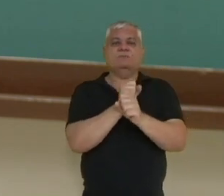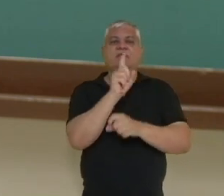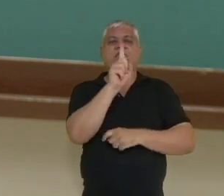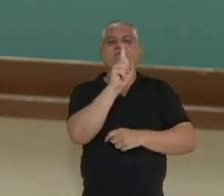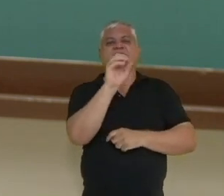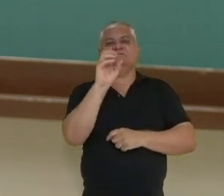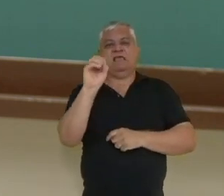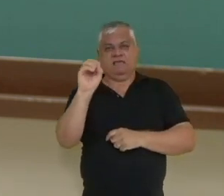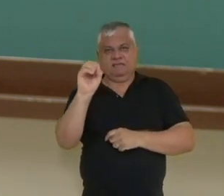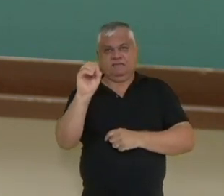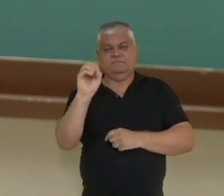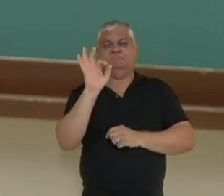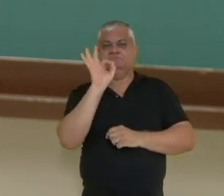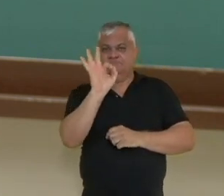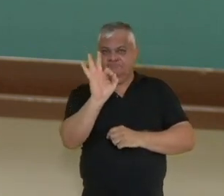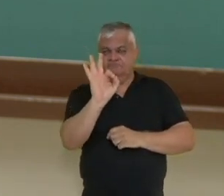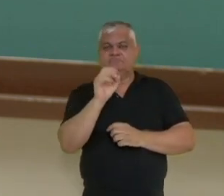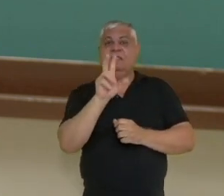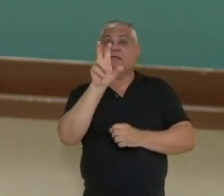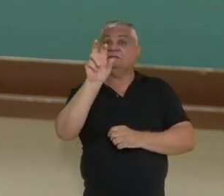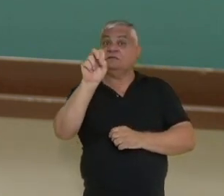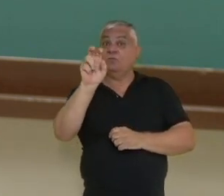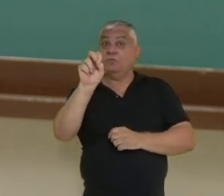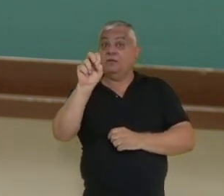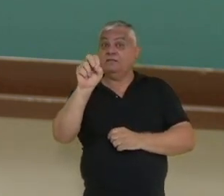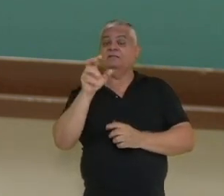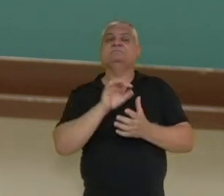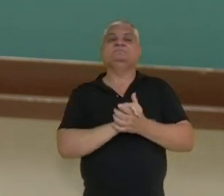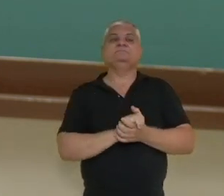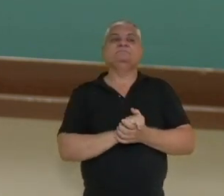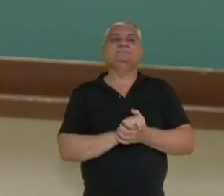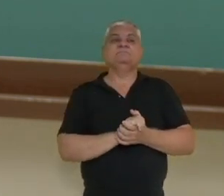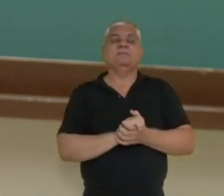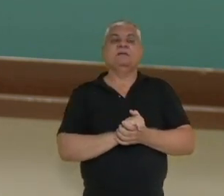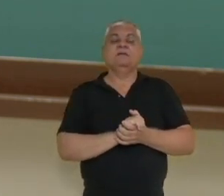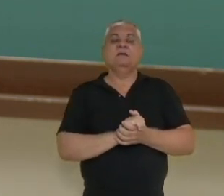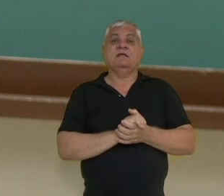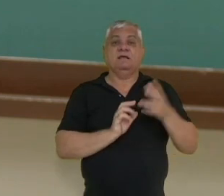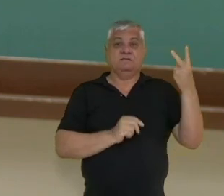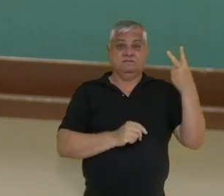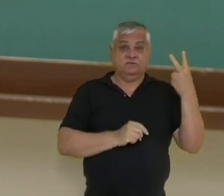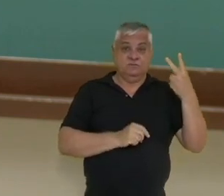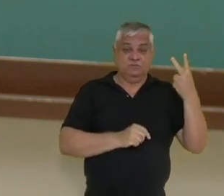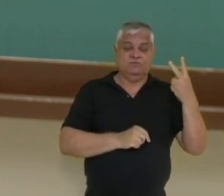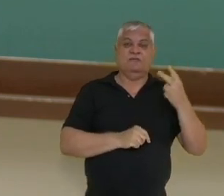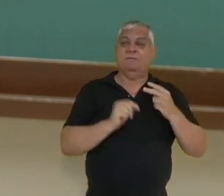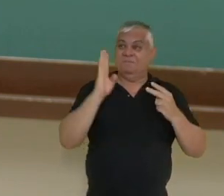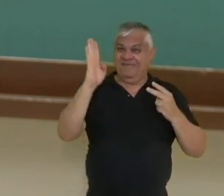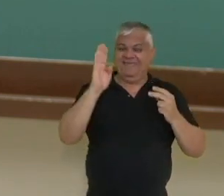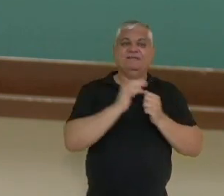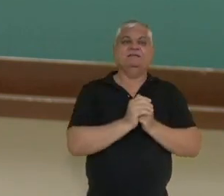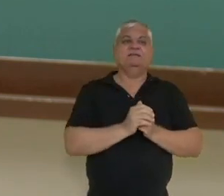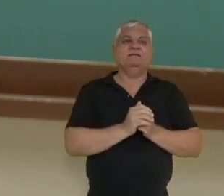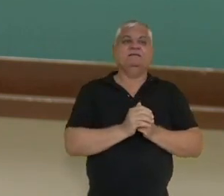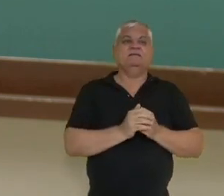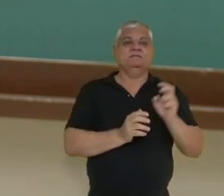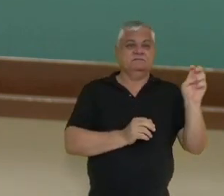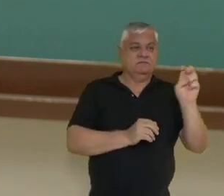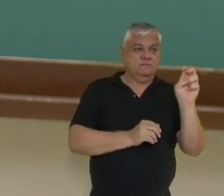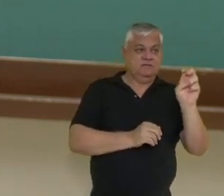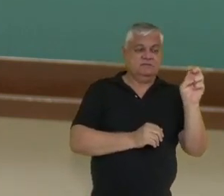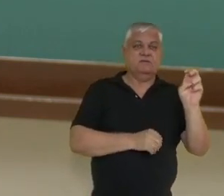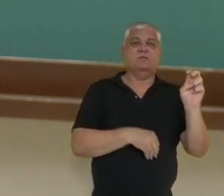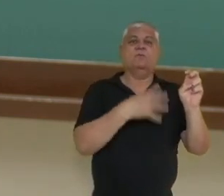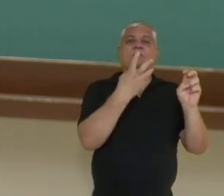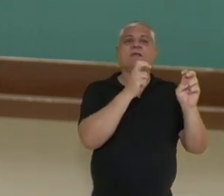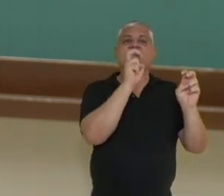deu 100 sobre 2, que é igual a 50. E ao calcular a média da dupla B, a Luísa fez 55